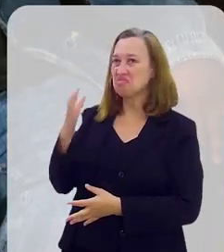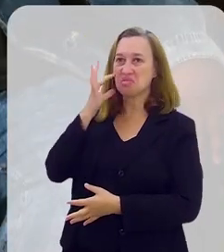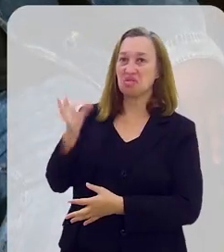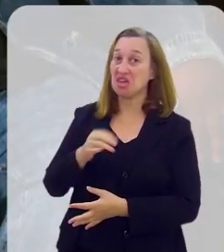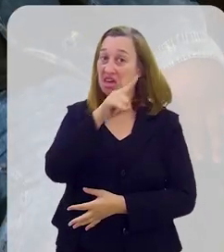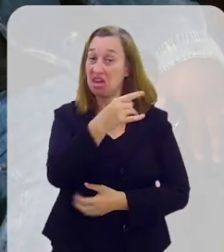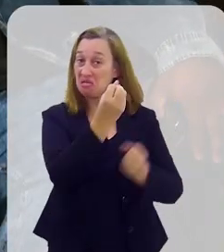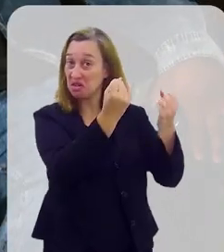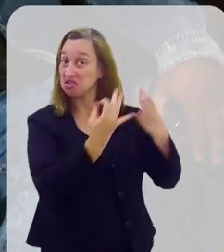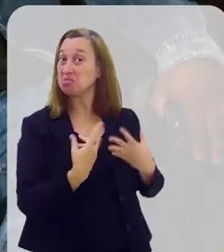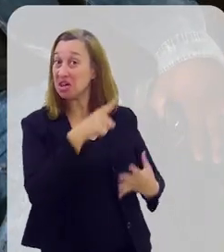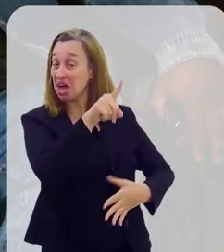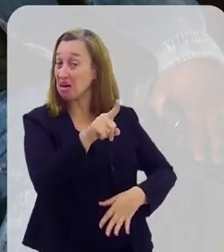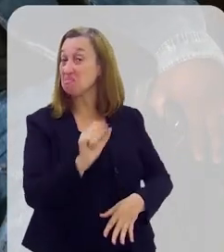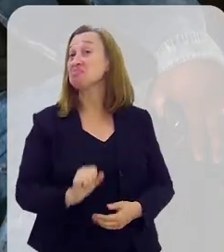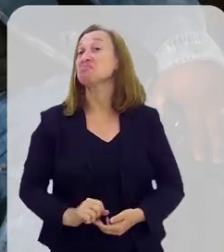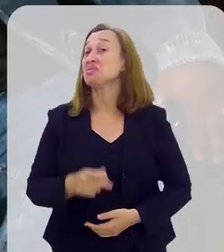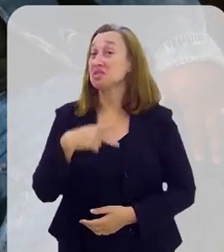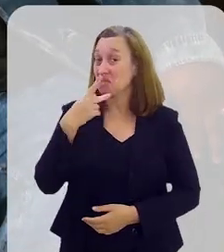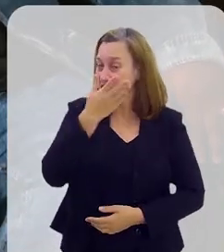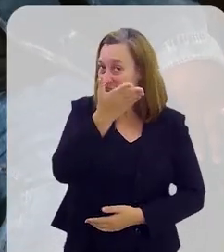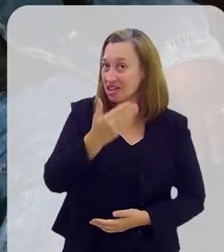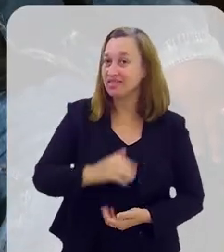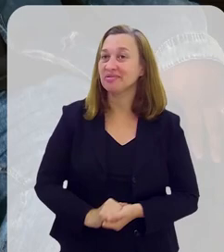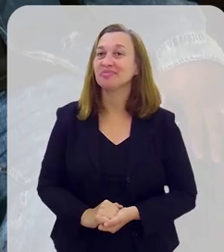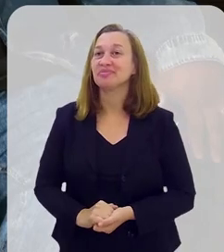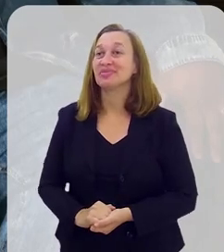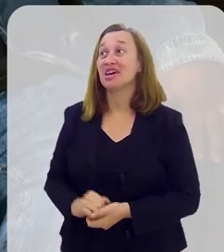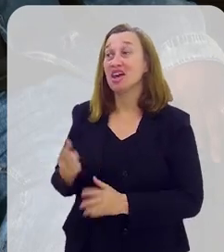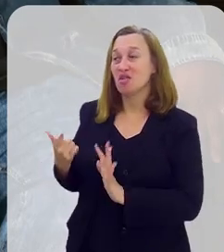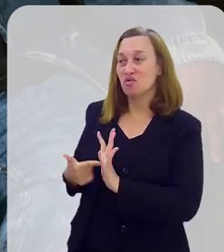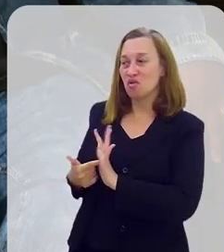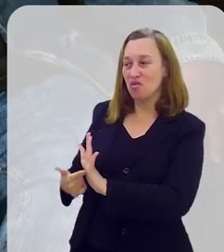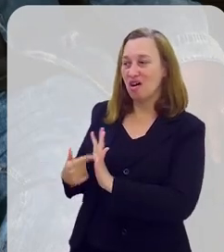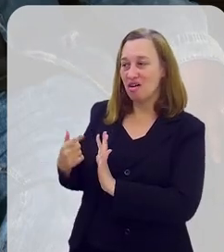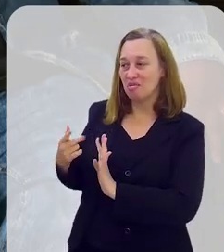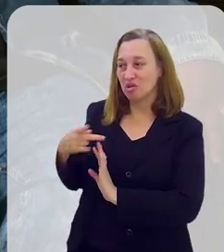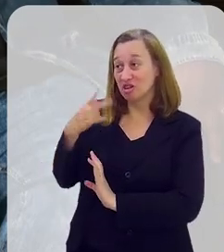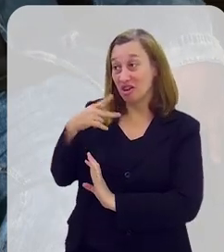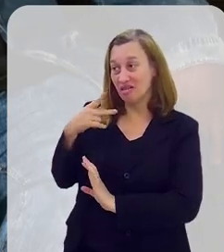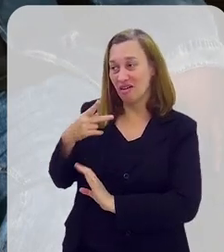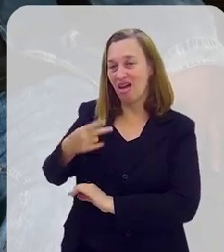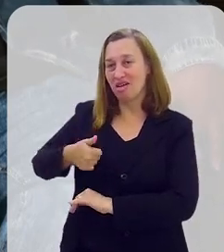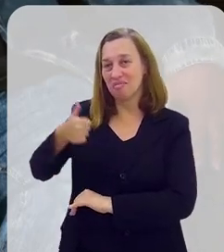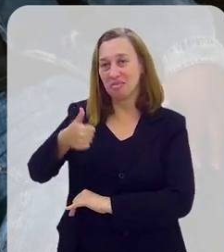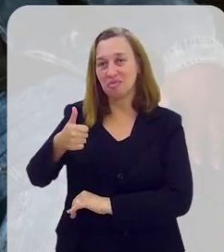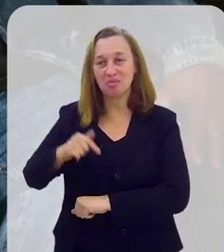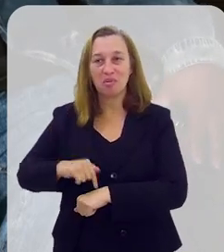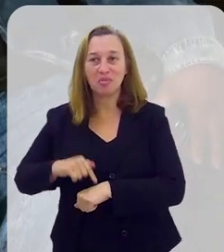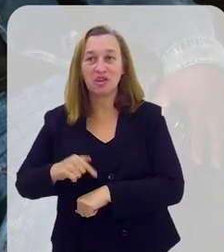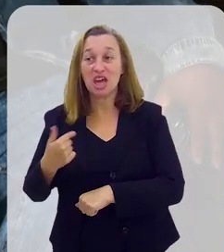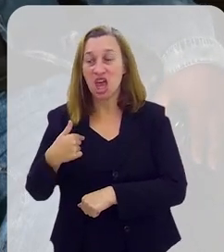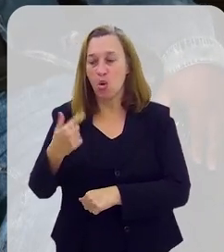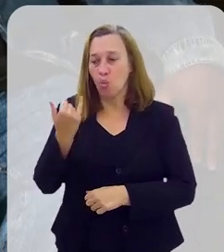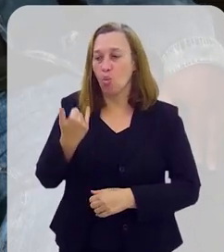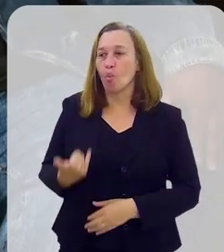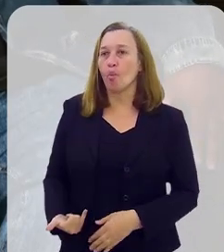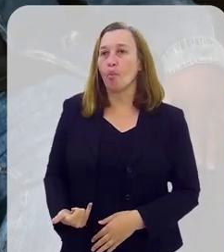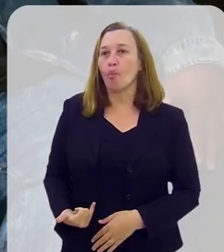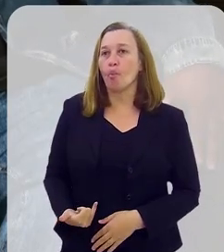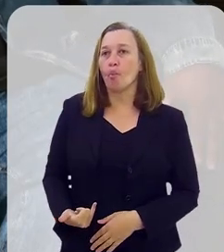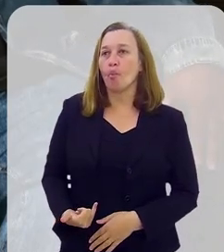sei essa história se me conte Felipe revelações aqui em primeira mão isso aí n Não pior que eu ainda era